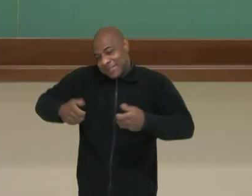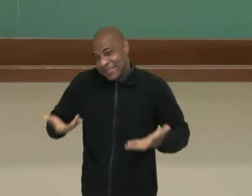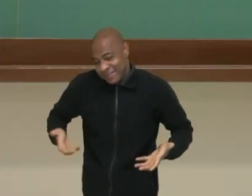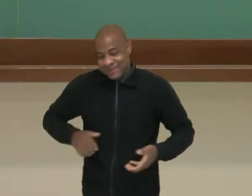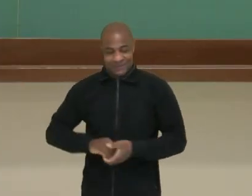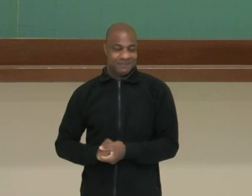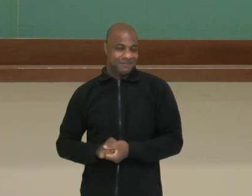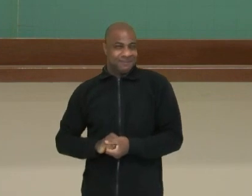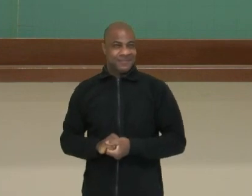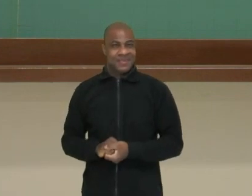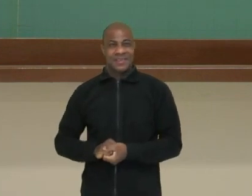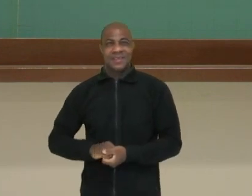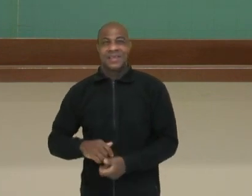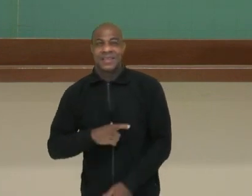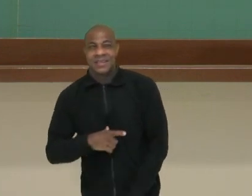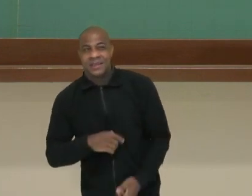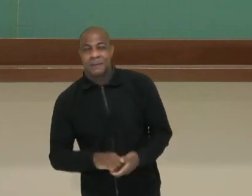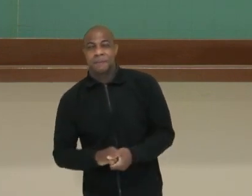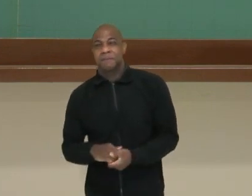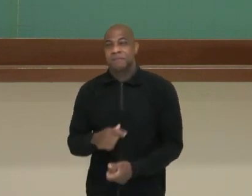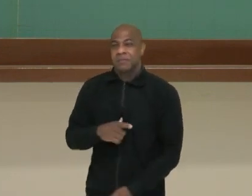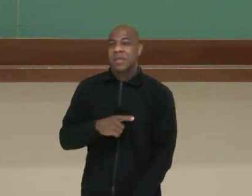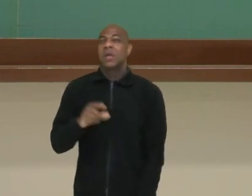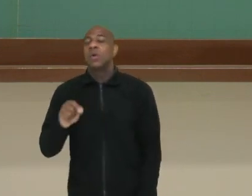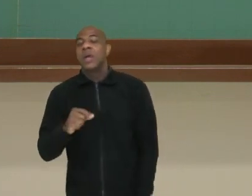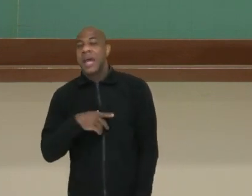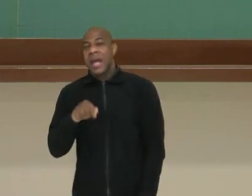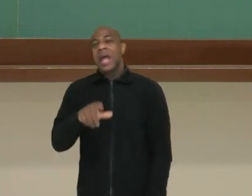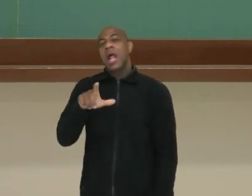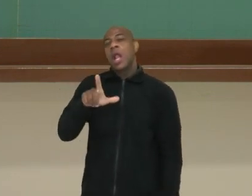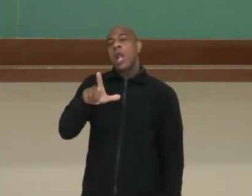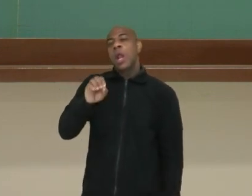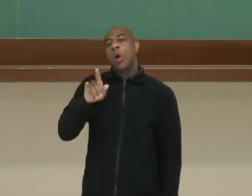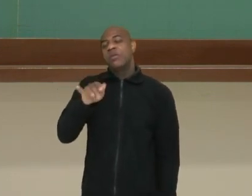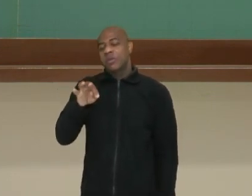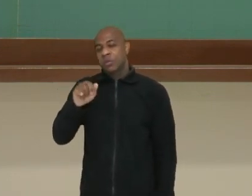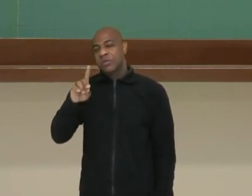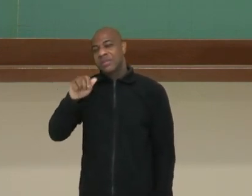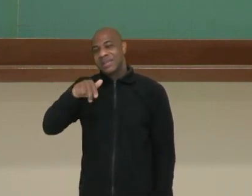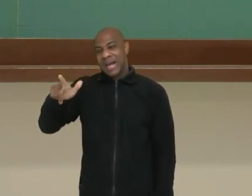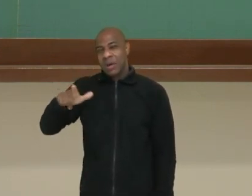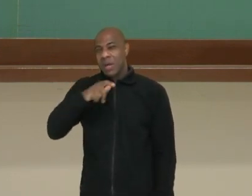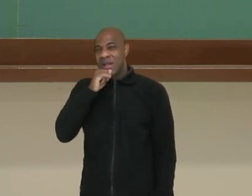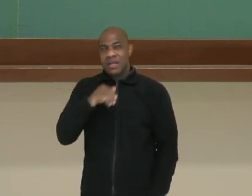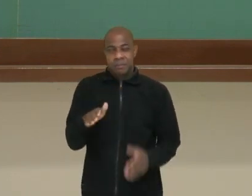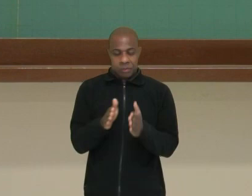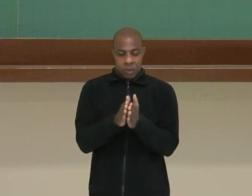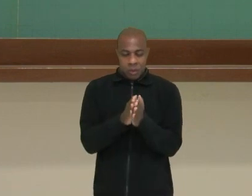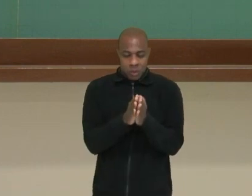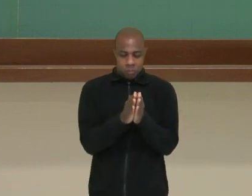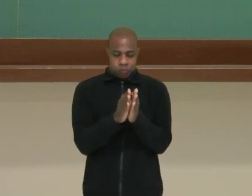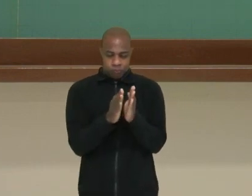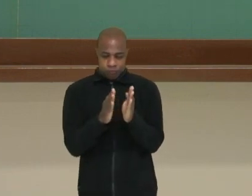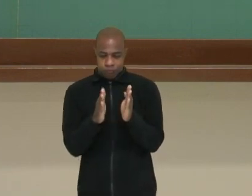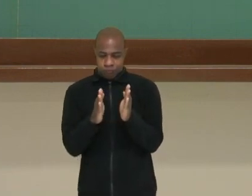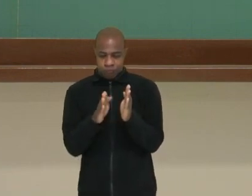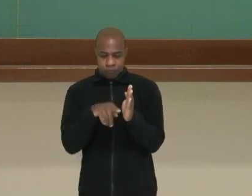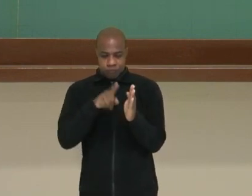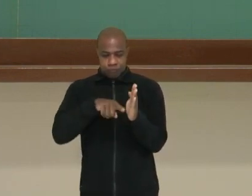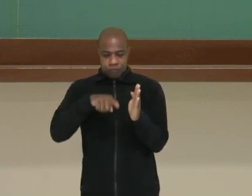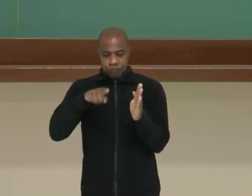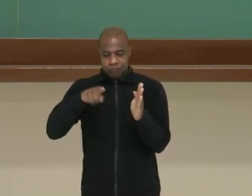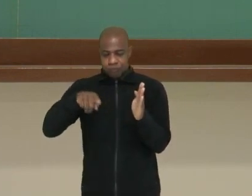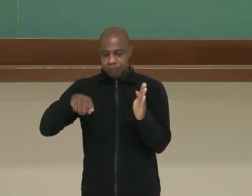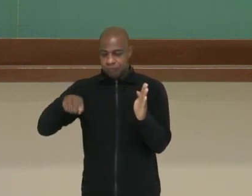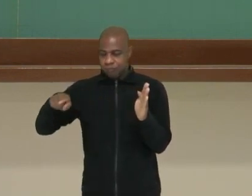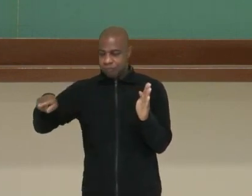que é ser longitudinal? Ser longitudinal quer dizer que a fonte oscila numa direção e a energia se propaga